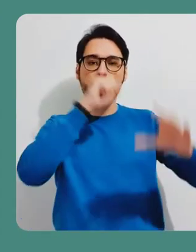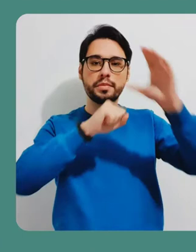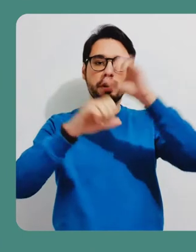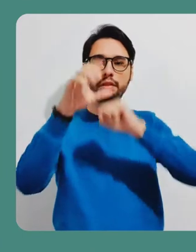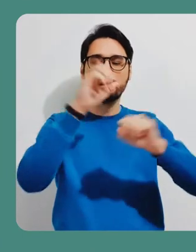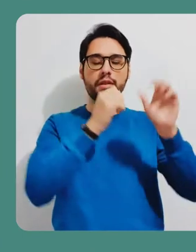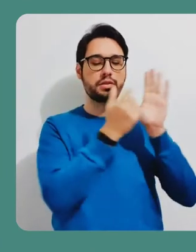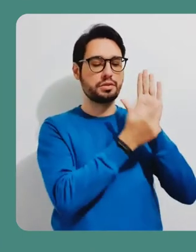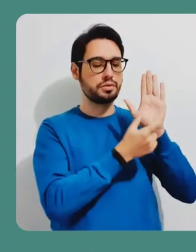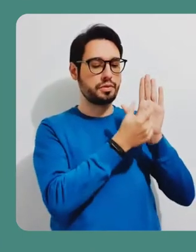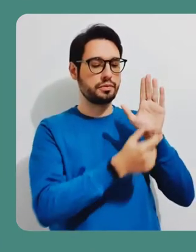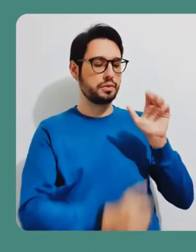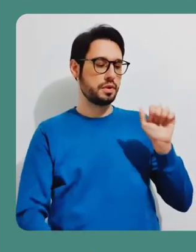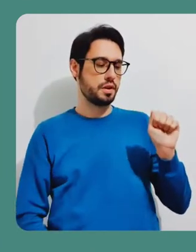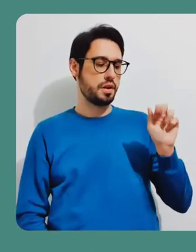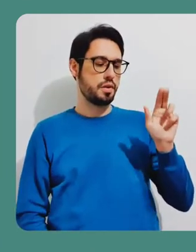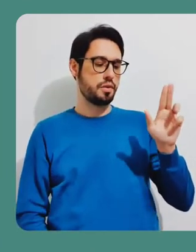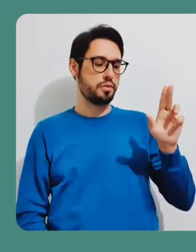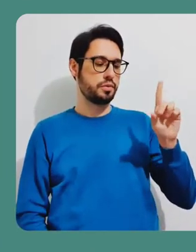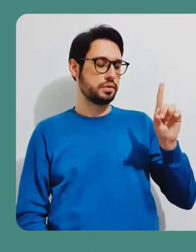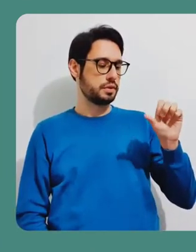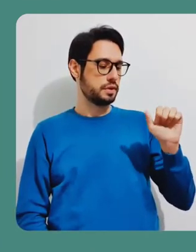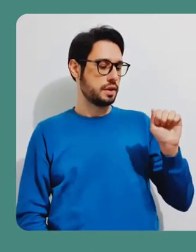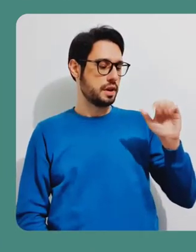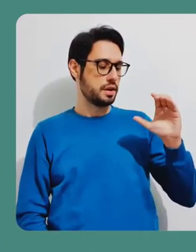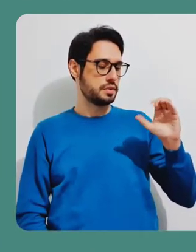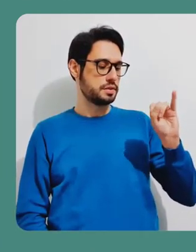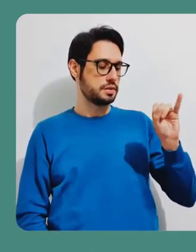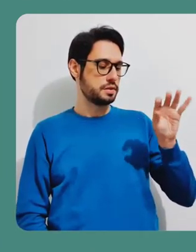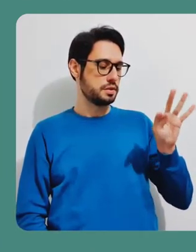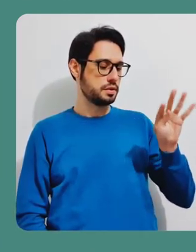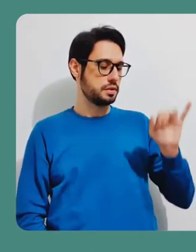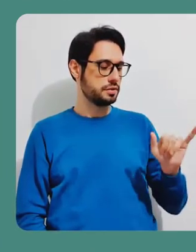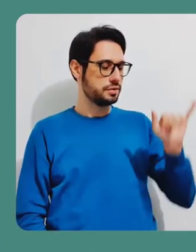aqui você vai aprender sobre o software audacity